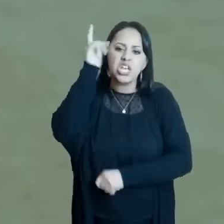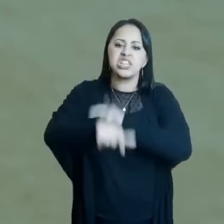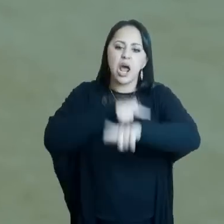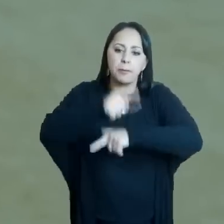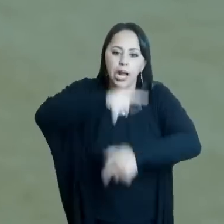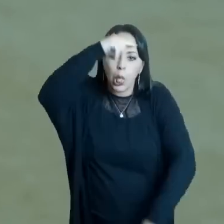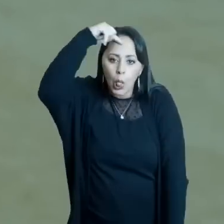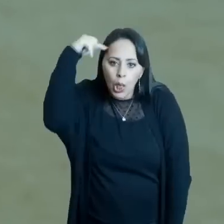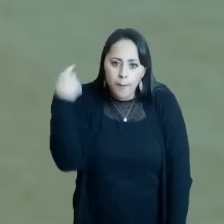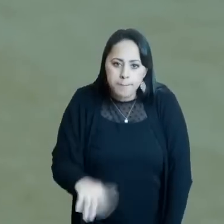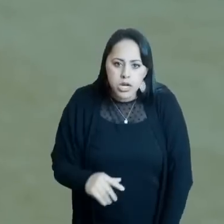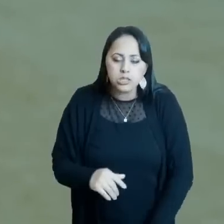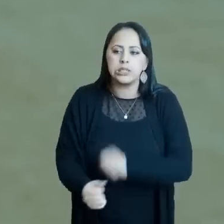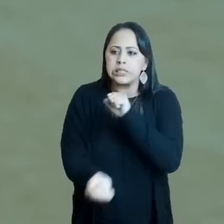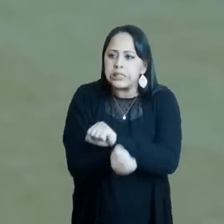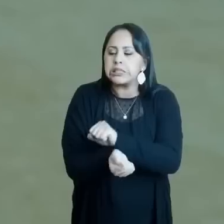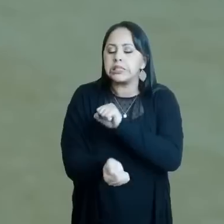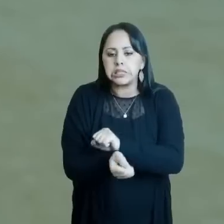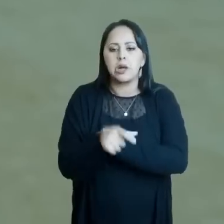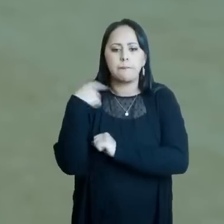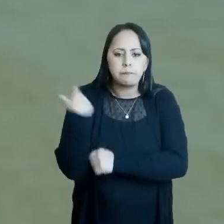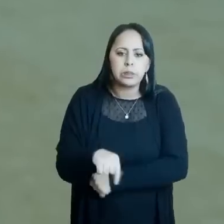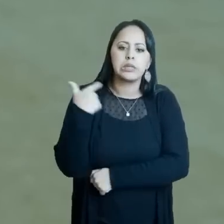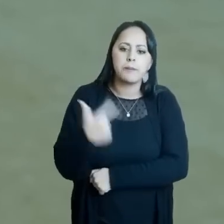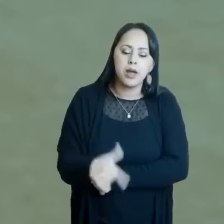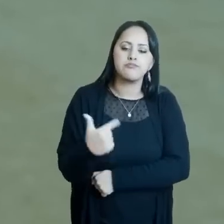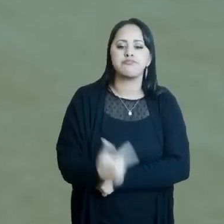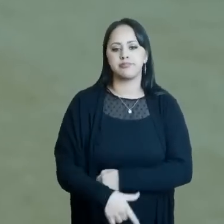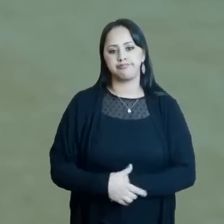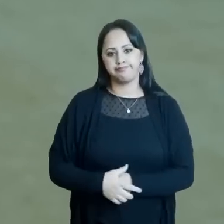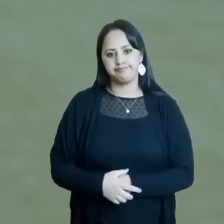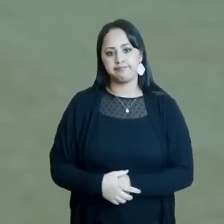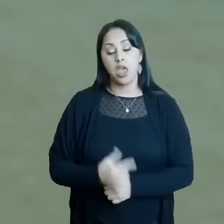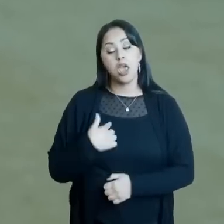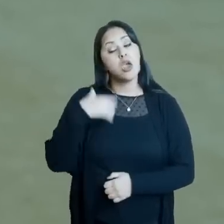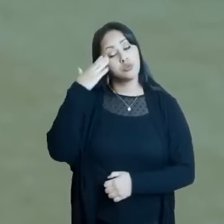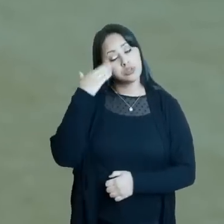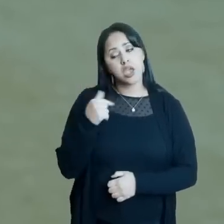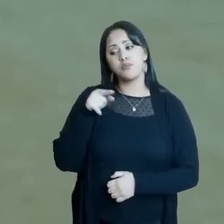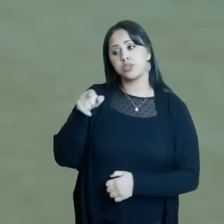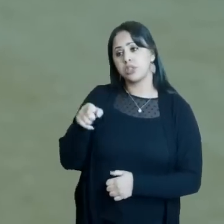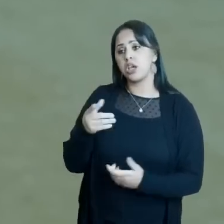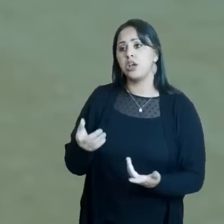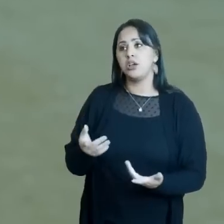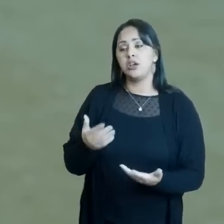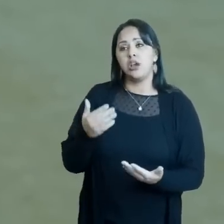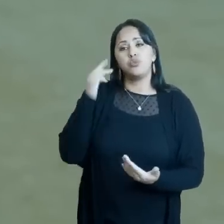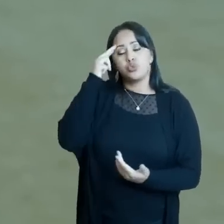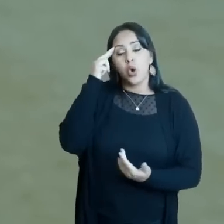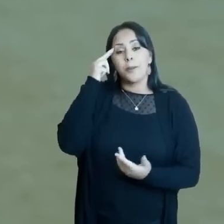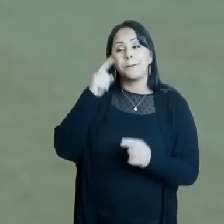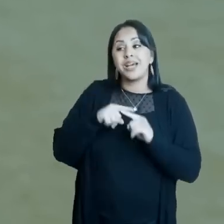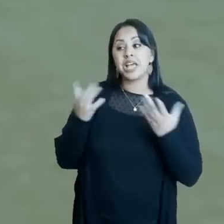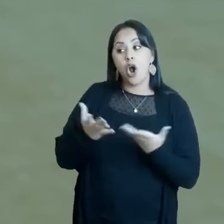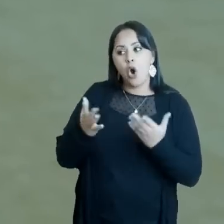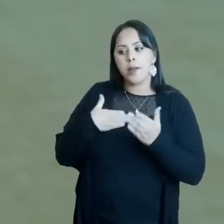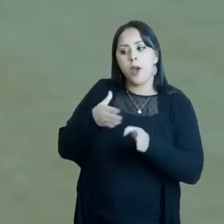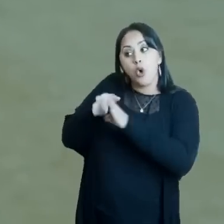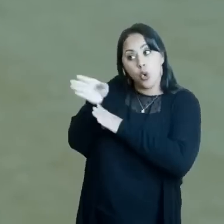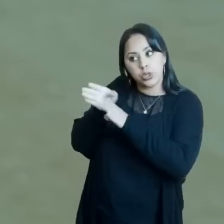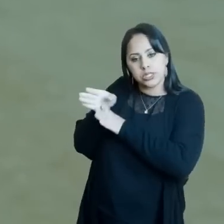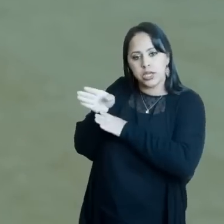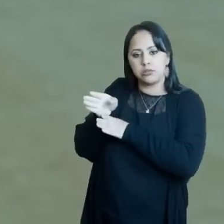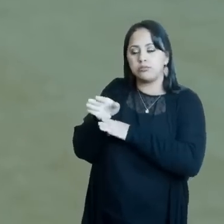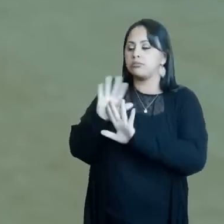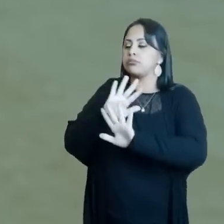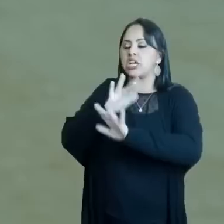fazer gerar pessoa de operário. Tá? Então, assim, eu sei que você fez isso, fez esse sonho. Agora, o que eu recomendo a você? Primeiro, assim,